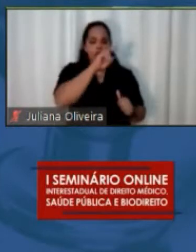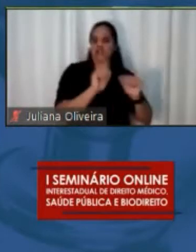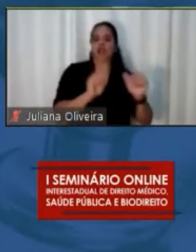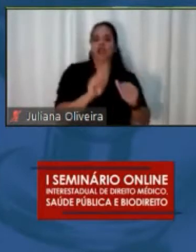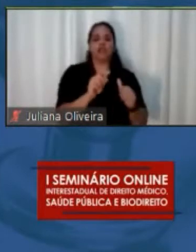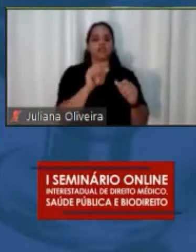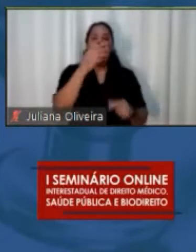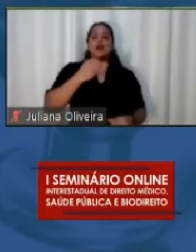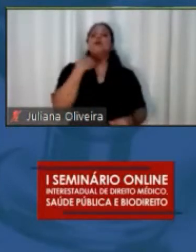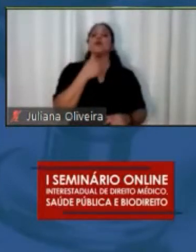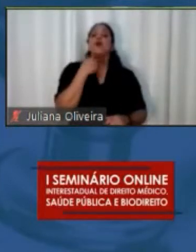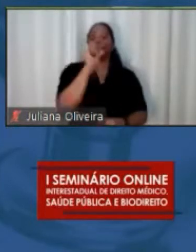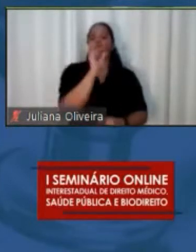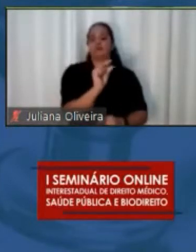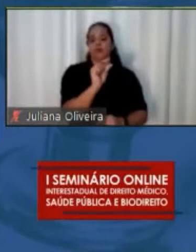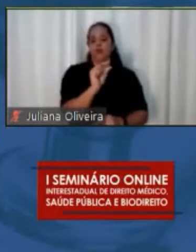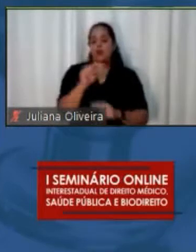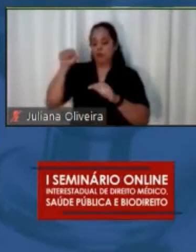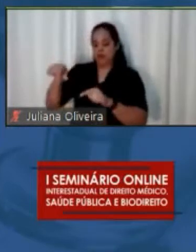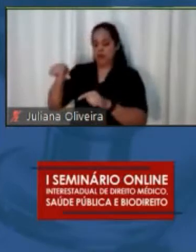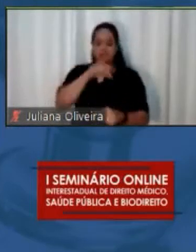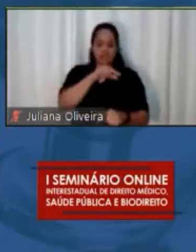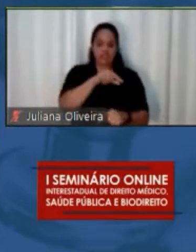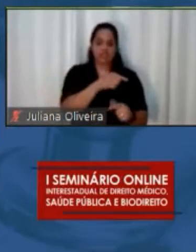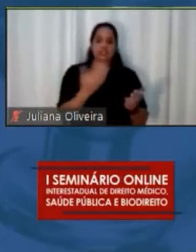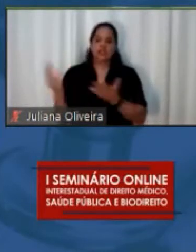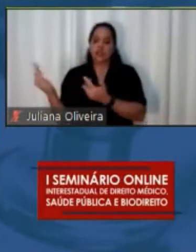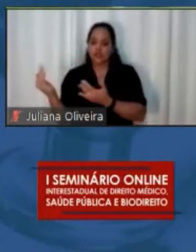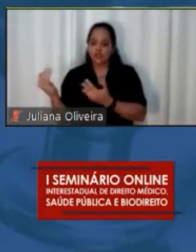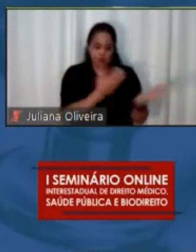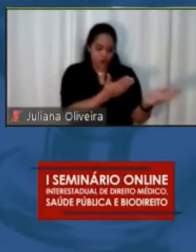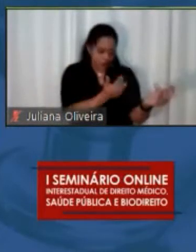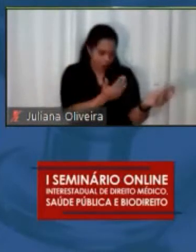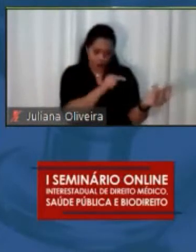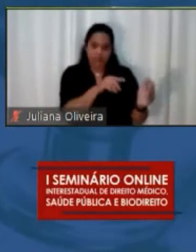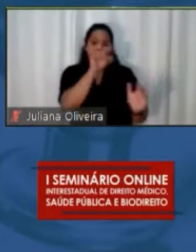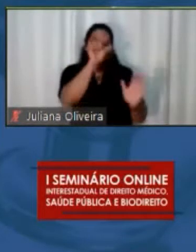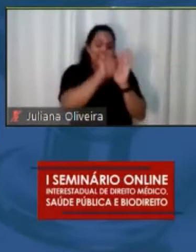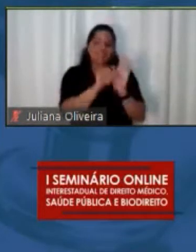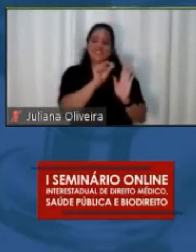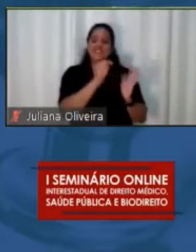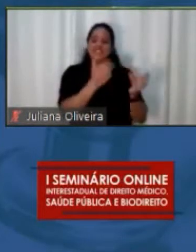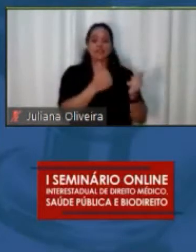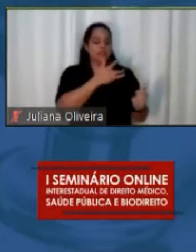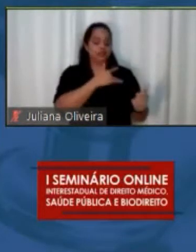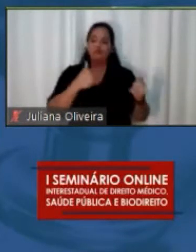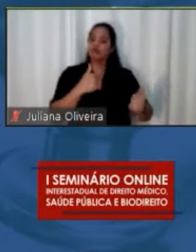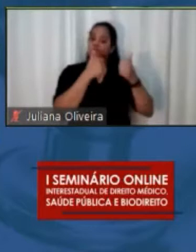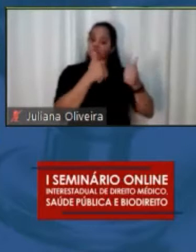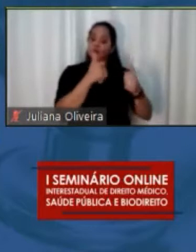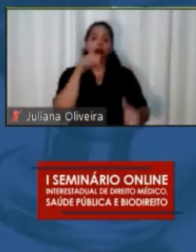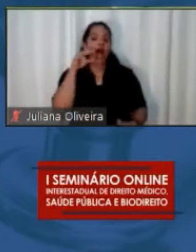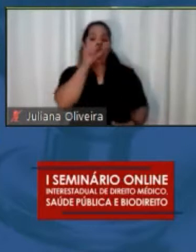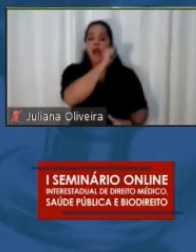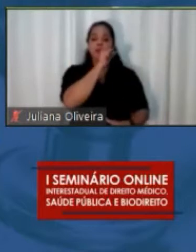Os pacientes mais jovens e menos graves, certamente eles teriam melhor possibilidade de recuperação. Mas o fato